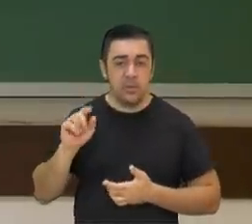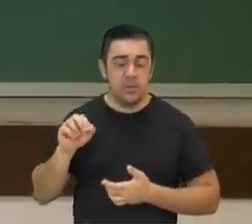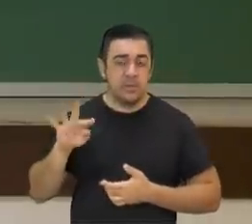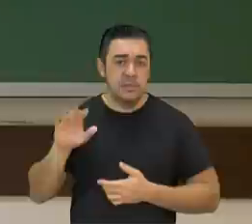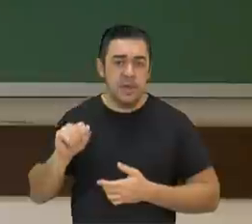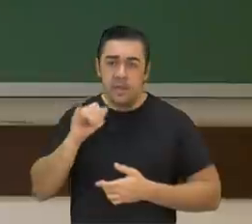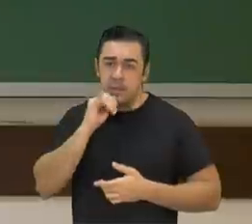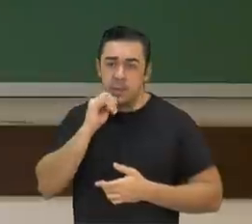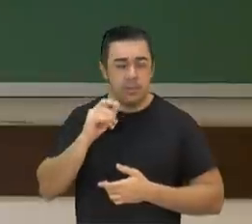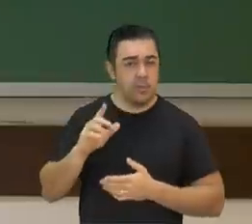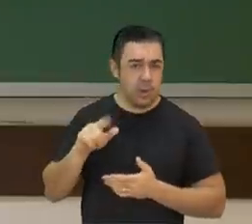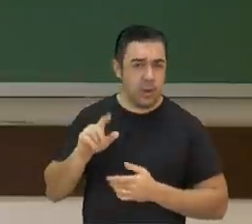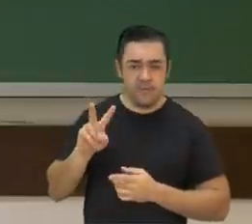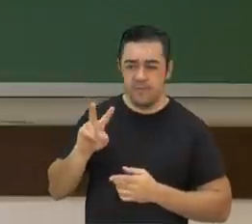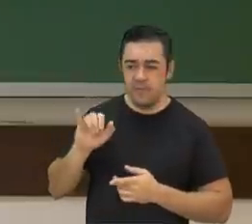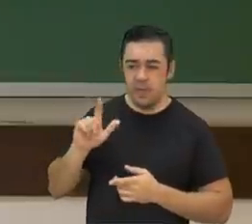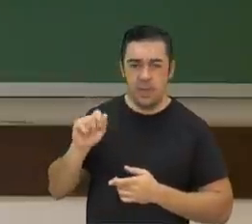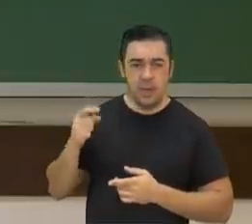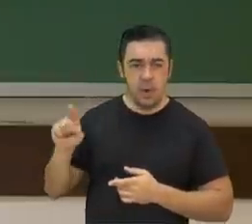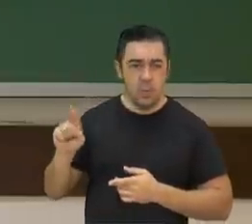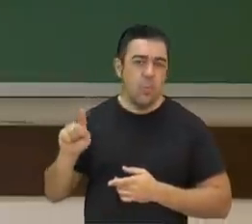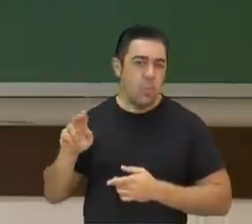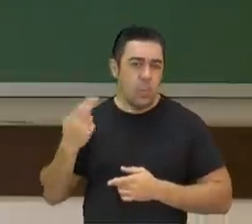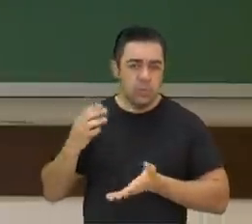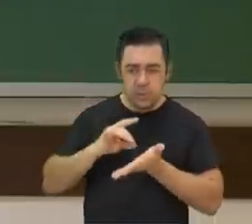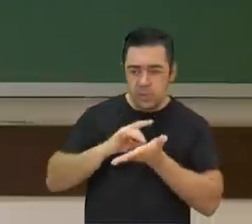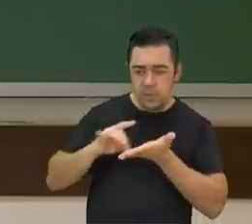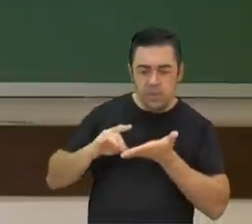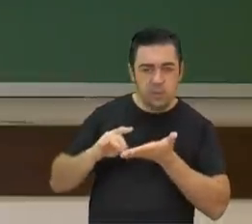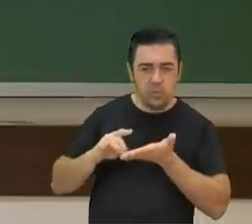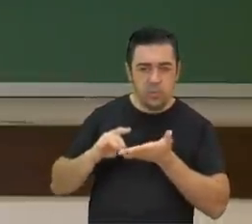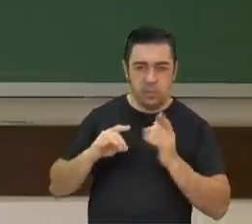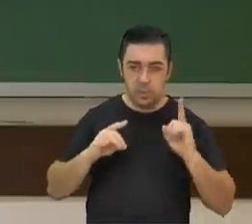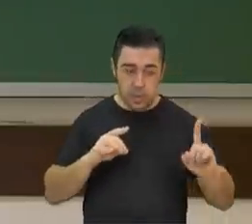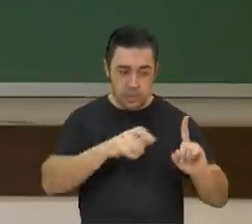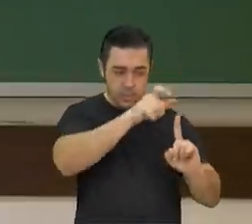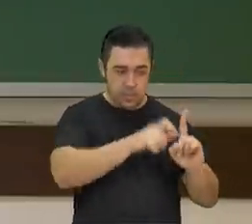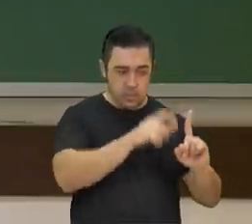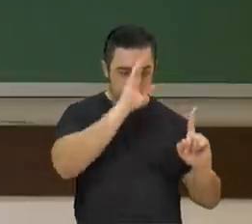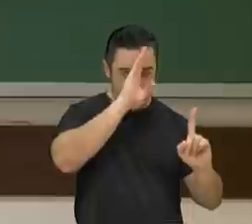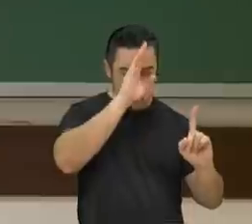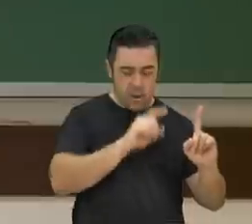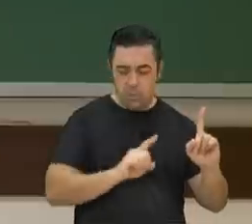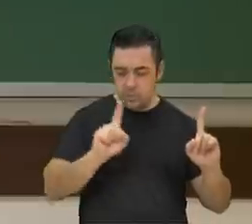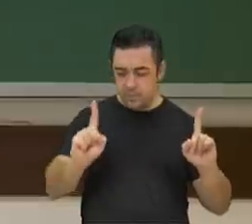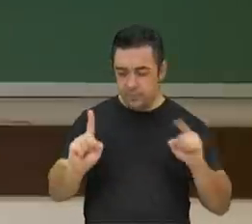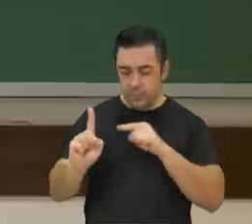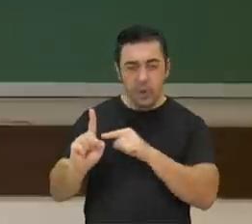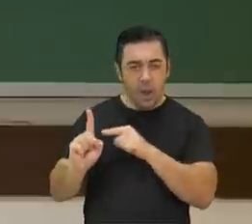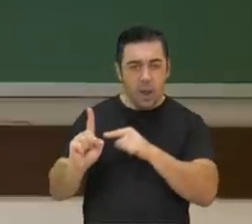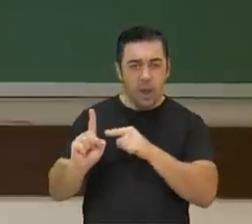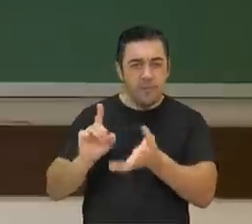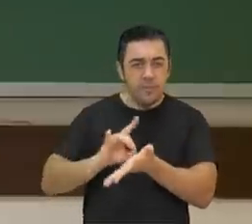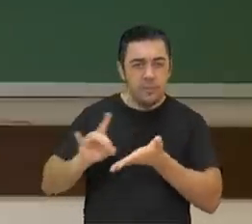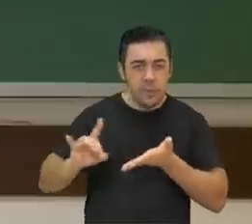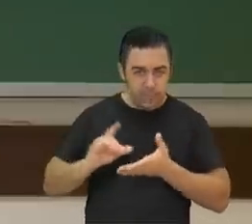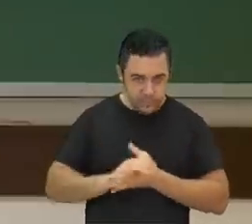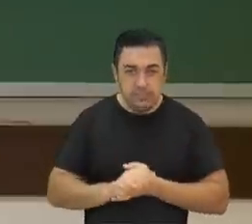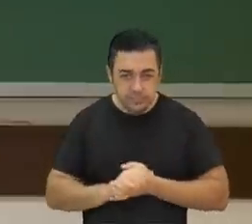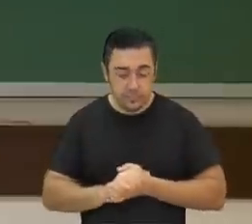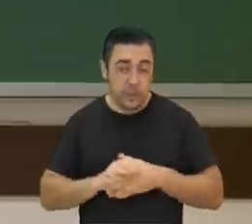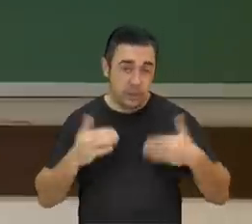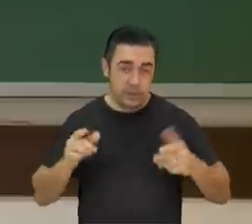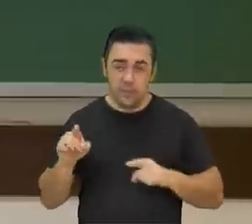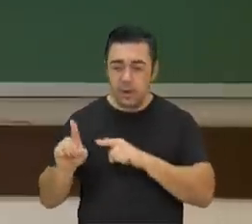espécie de vilão da história, né? Que a gente chama de antagonista. É aquela pessoa que, por alguma razão, aquele personagem, né? Que, por algum motivo, ele vai